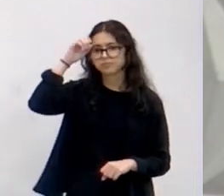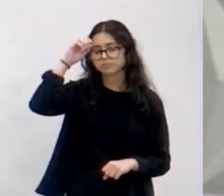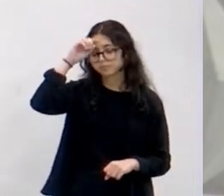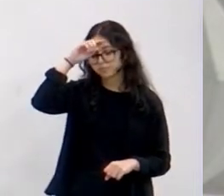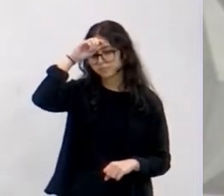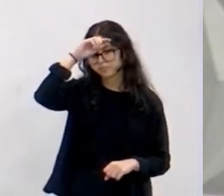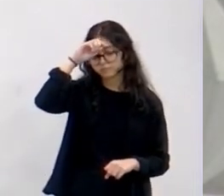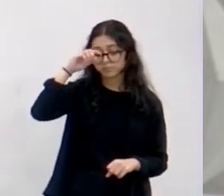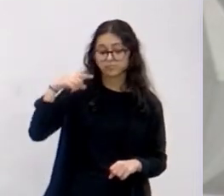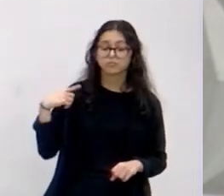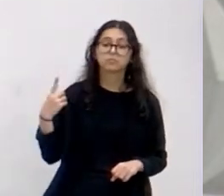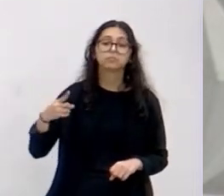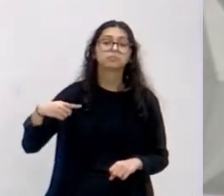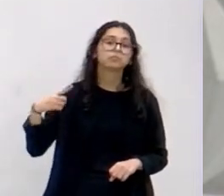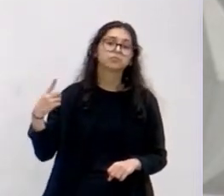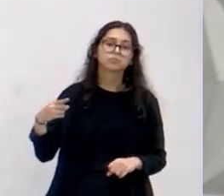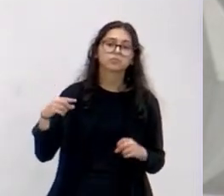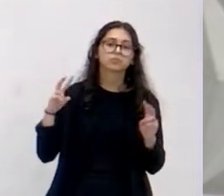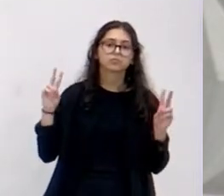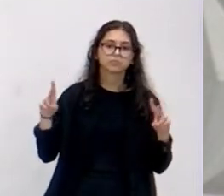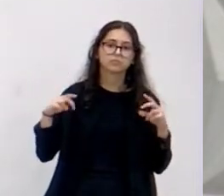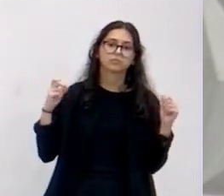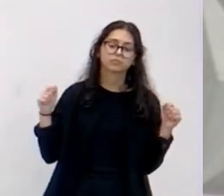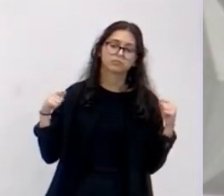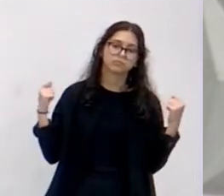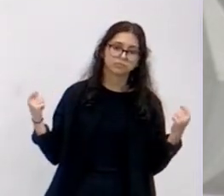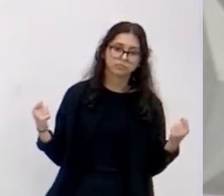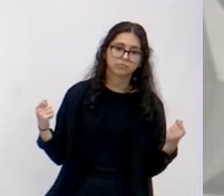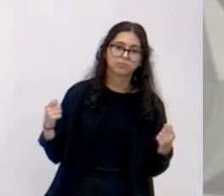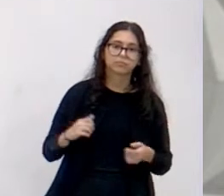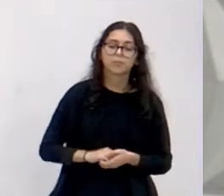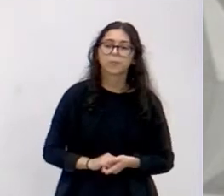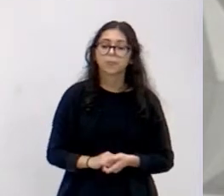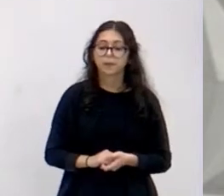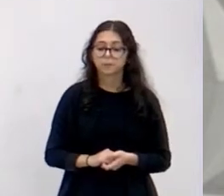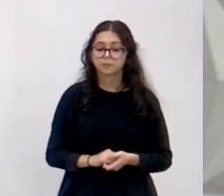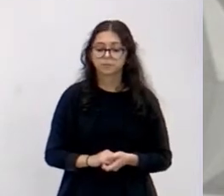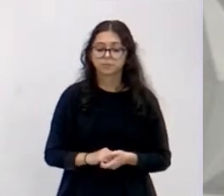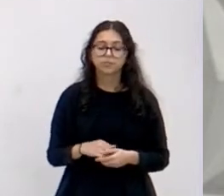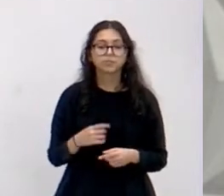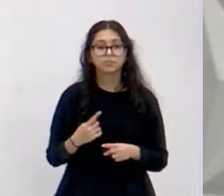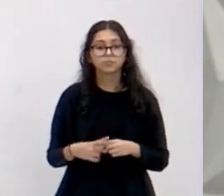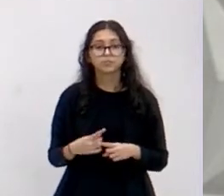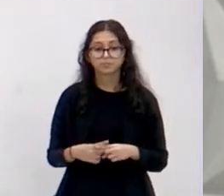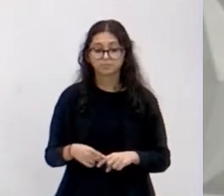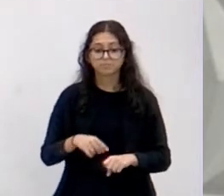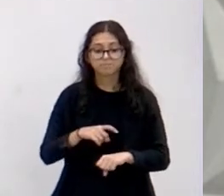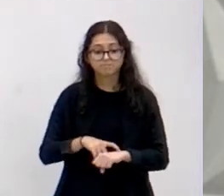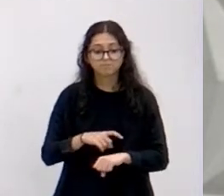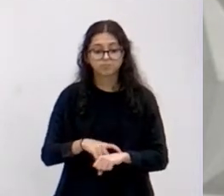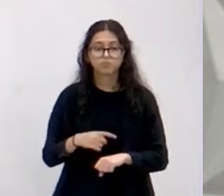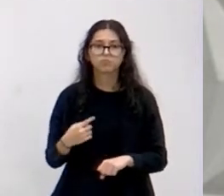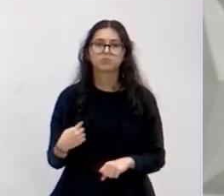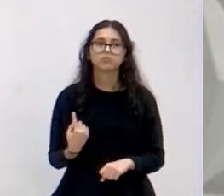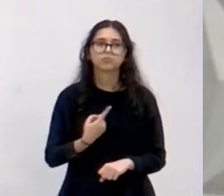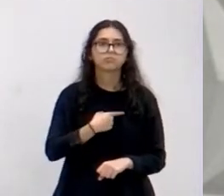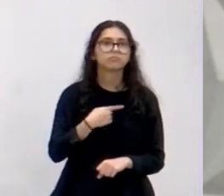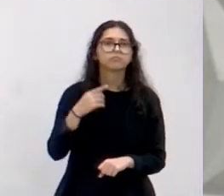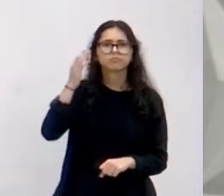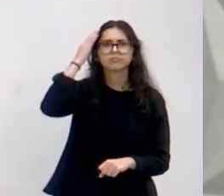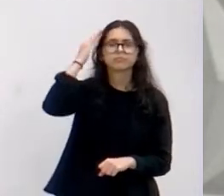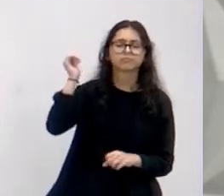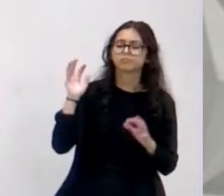dias que se seguem depois de uma de um triunfo e sabe por quê Porque nessa hora a gente Baixa a